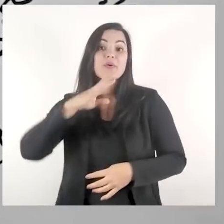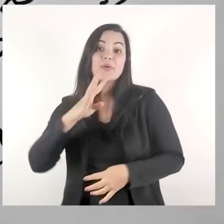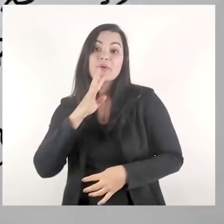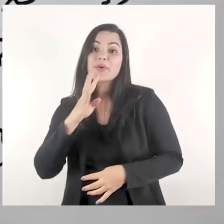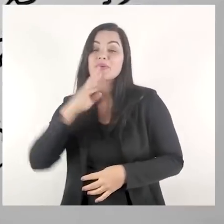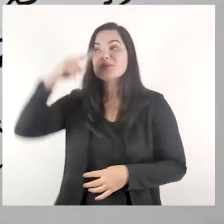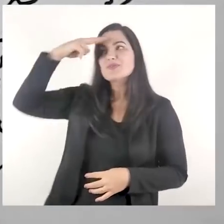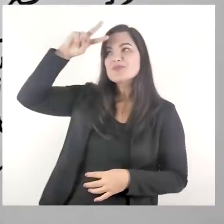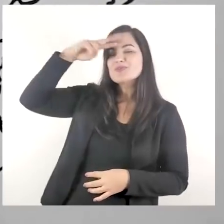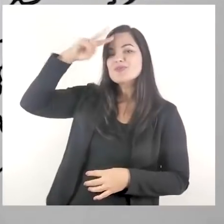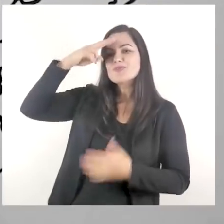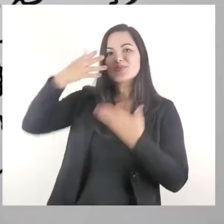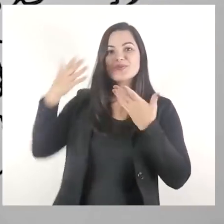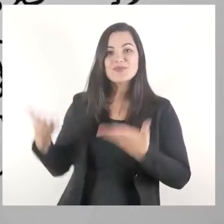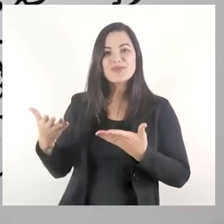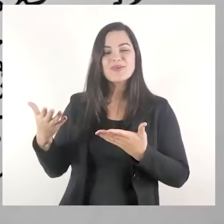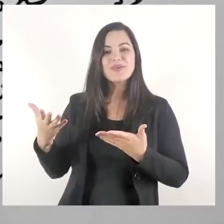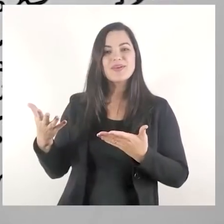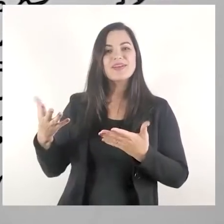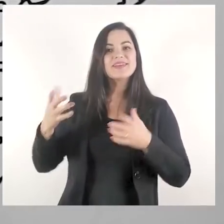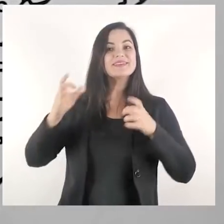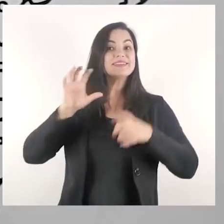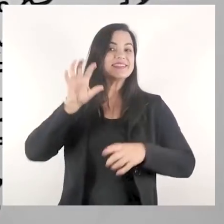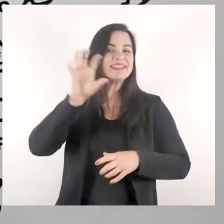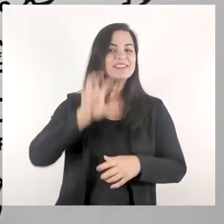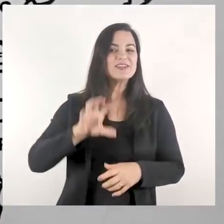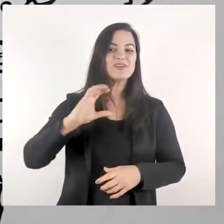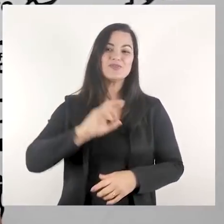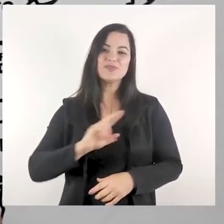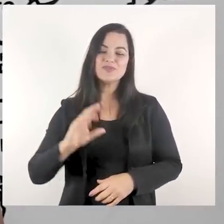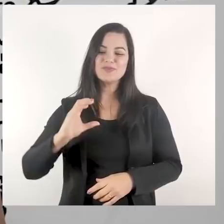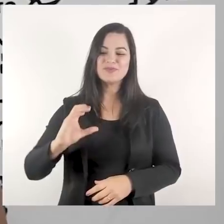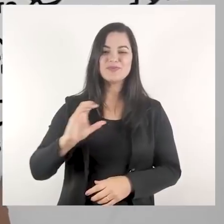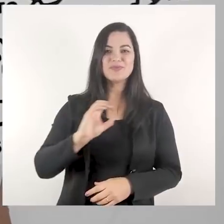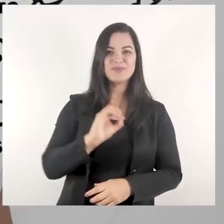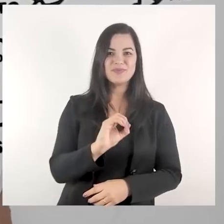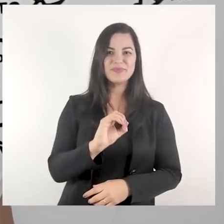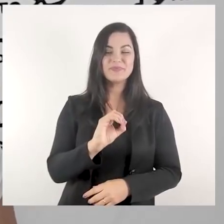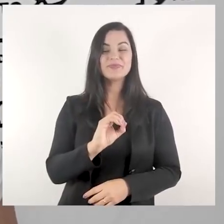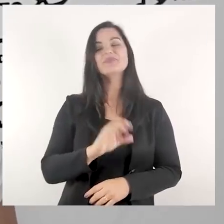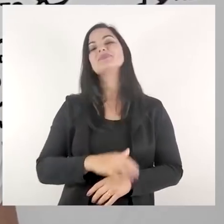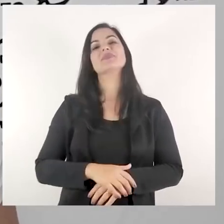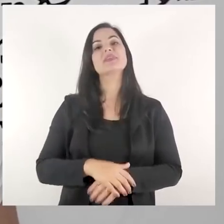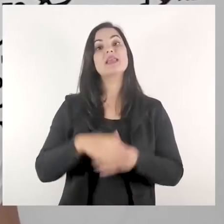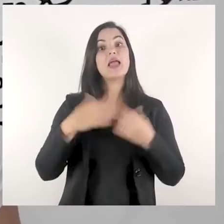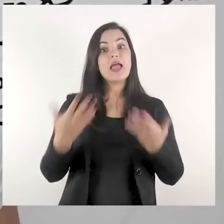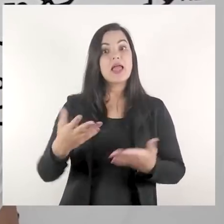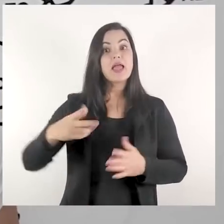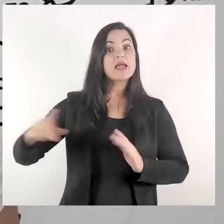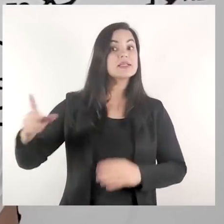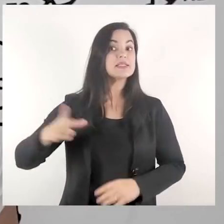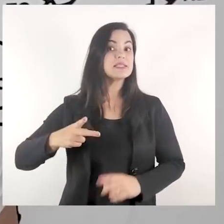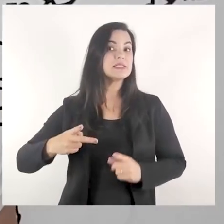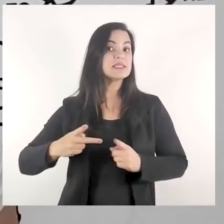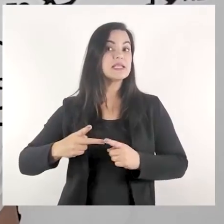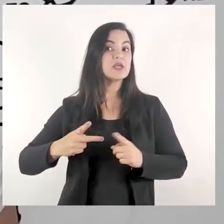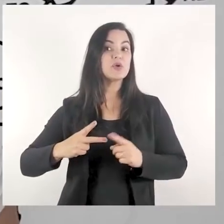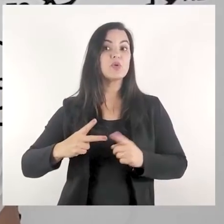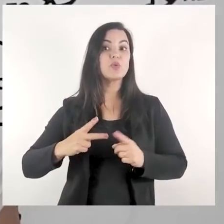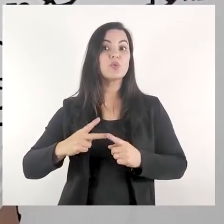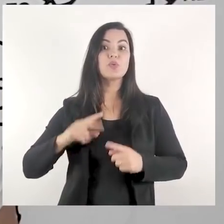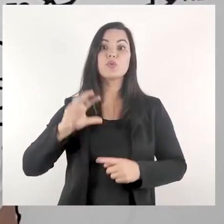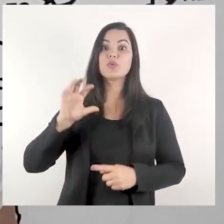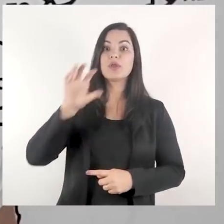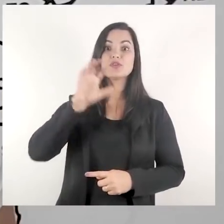região que nós temos aí chamada de Centro-Oeste. Essa região é a segunda maior região que nós